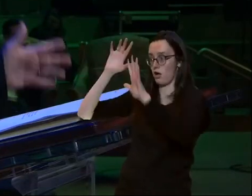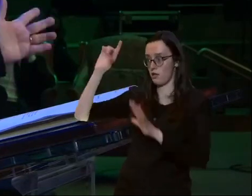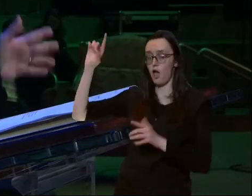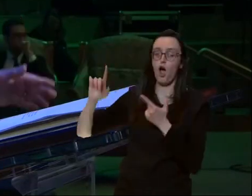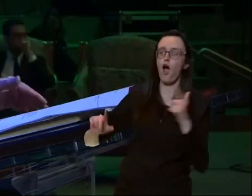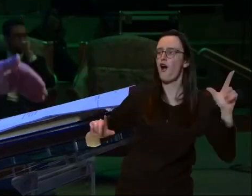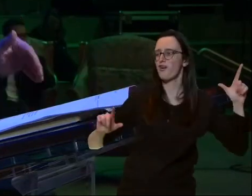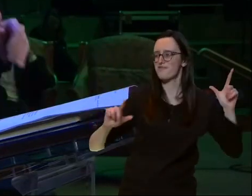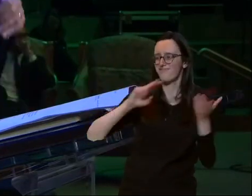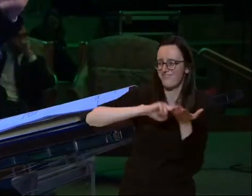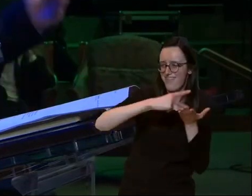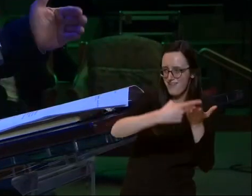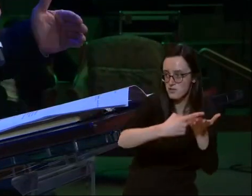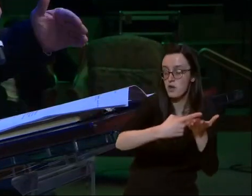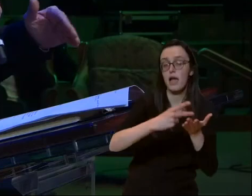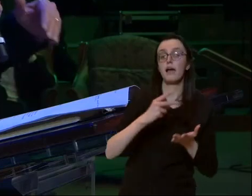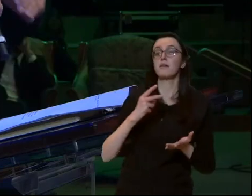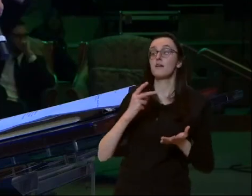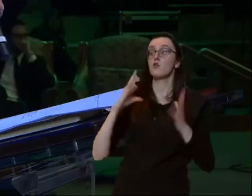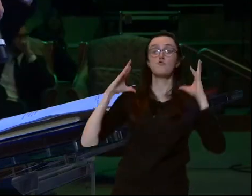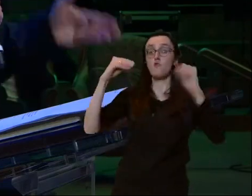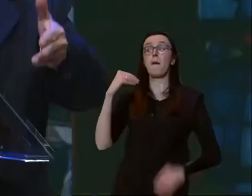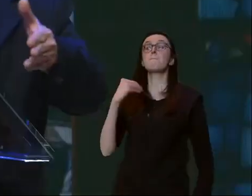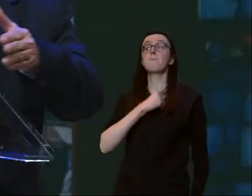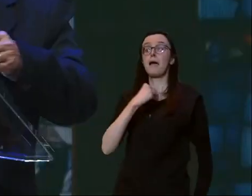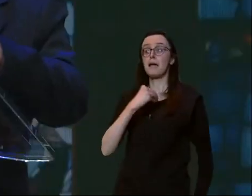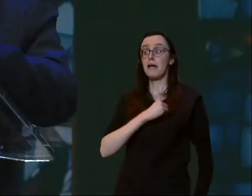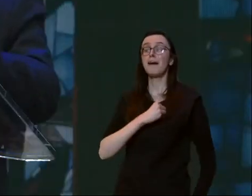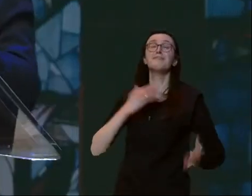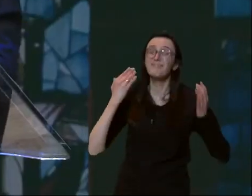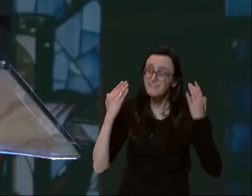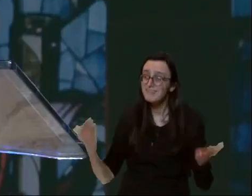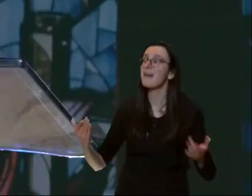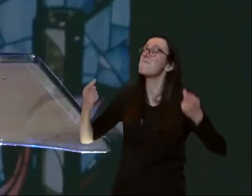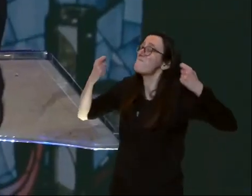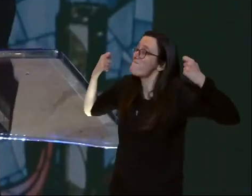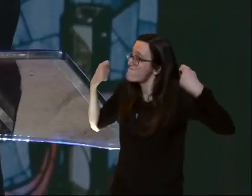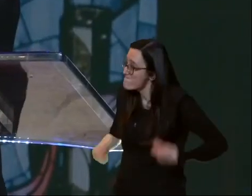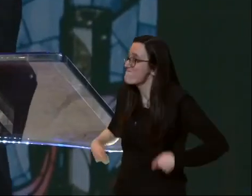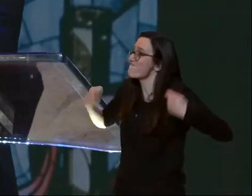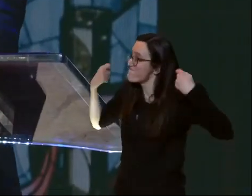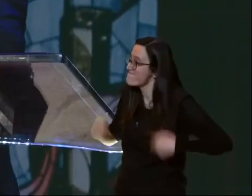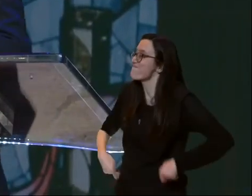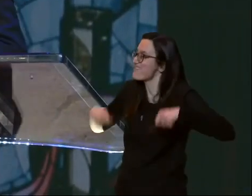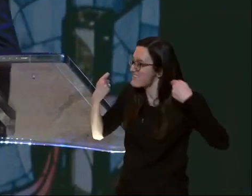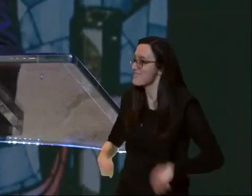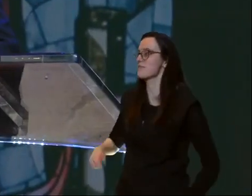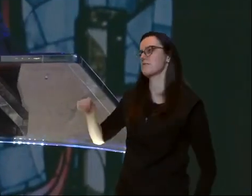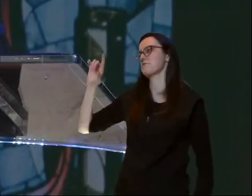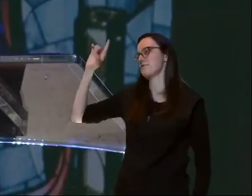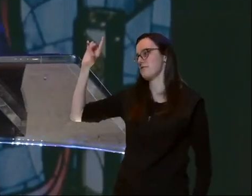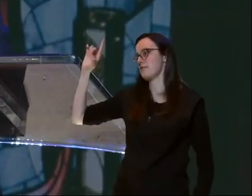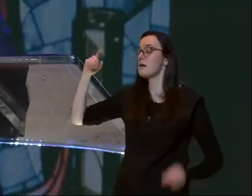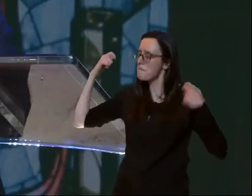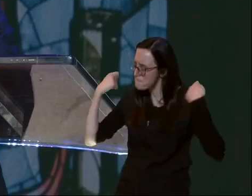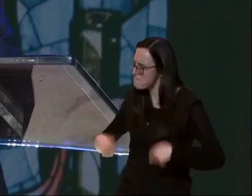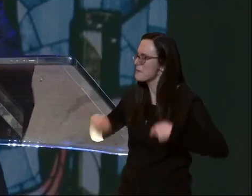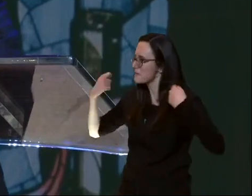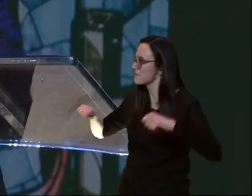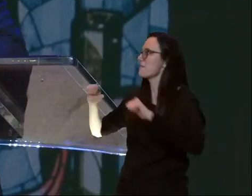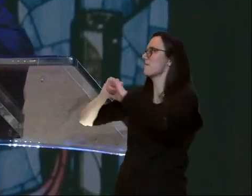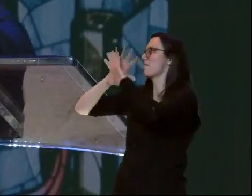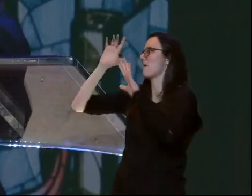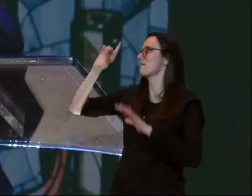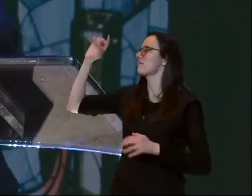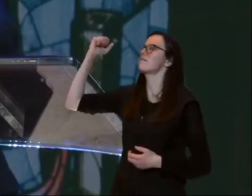diz, porque todos pecaram e carecem, necessitam, precisam da glória de